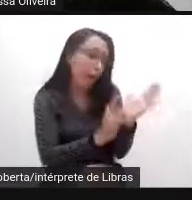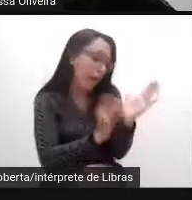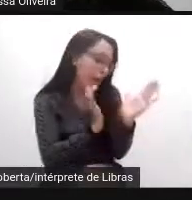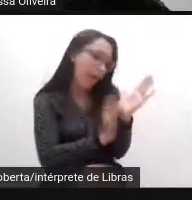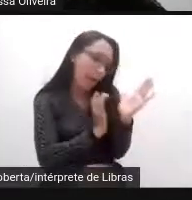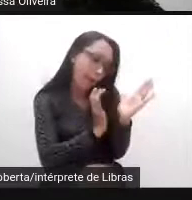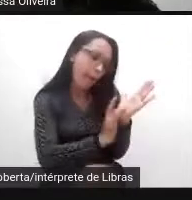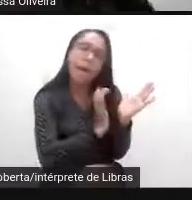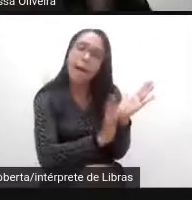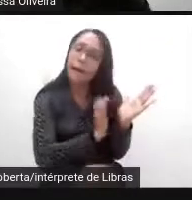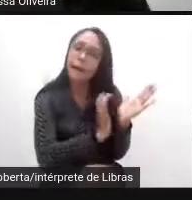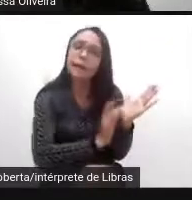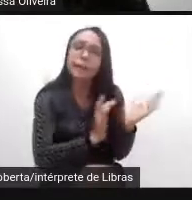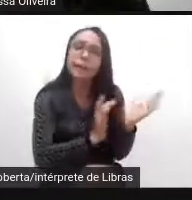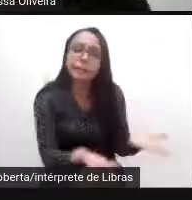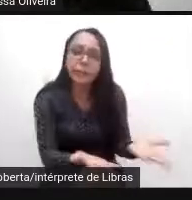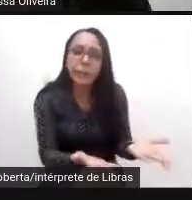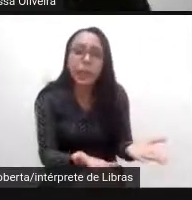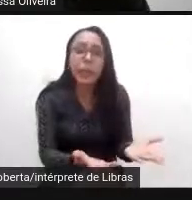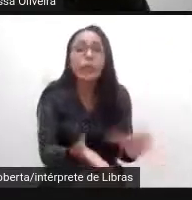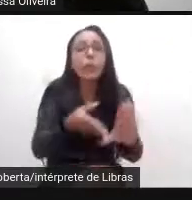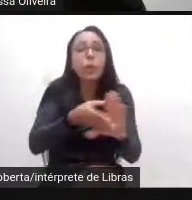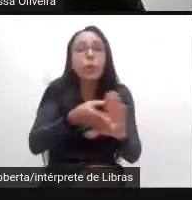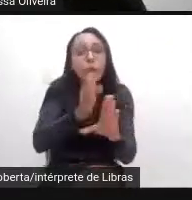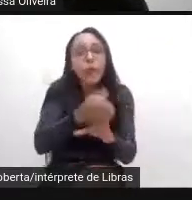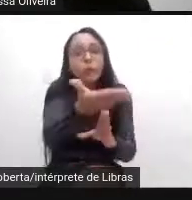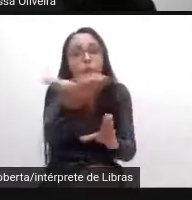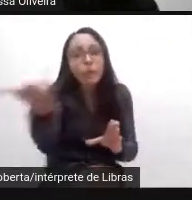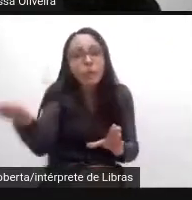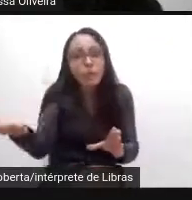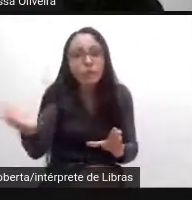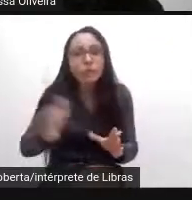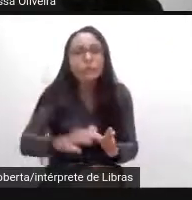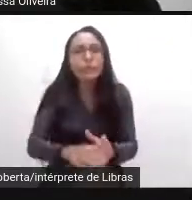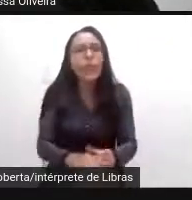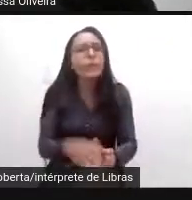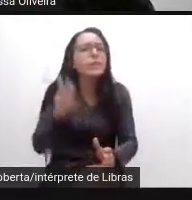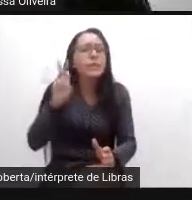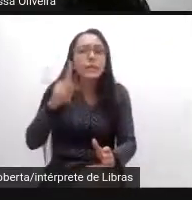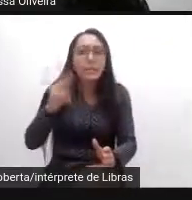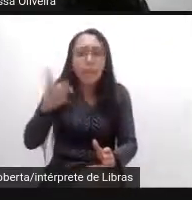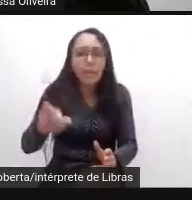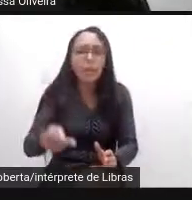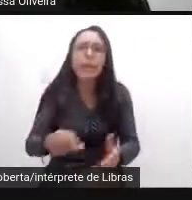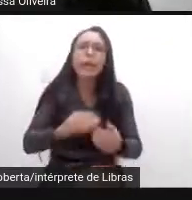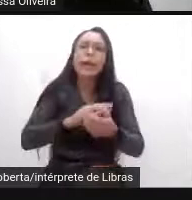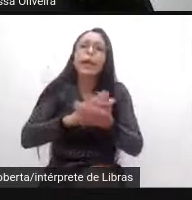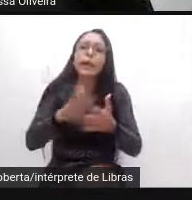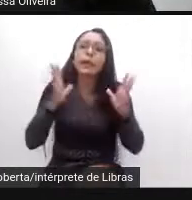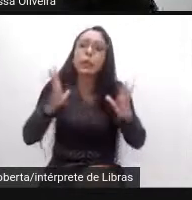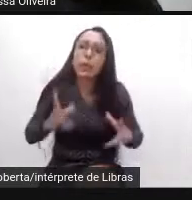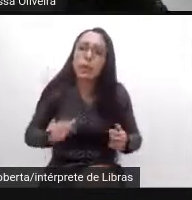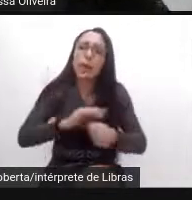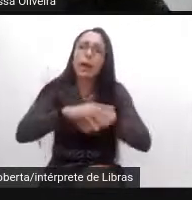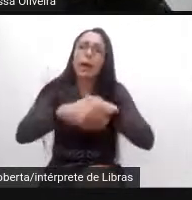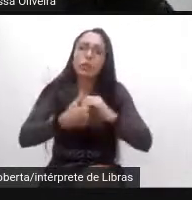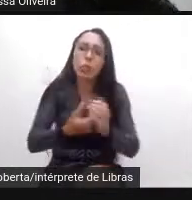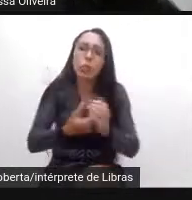Então, o que é que eu falo para vocês? O ideal é sempre ficar higienizando as mãos antes e depois. E nesses casos que a